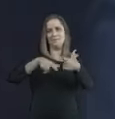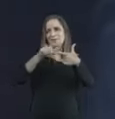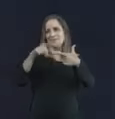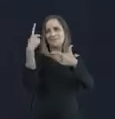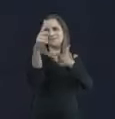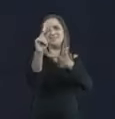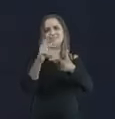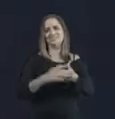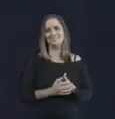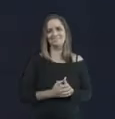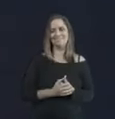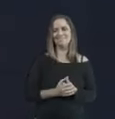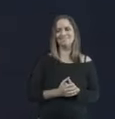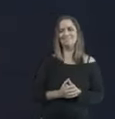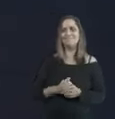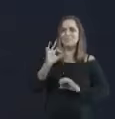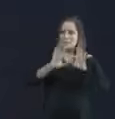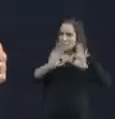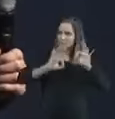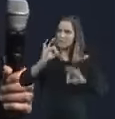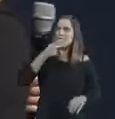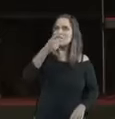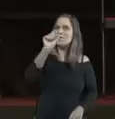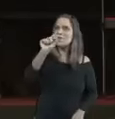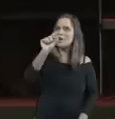Prepara que vem coisa quente. Eu te amo.